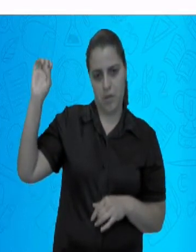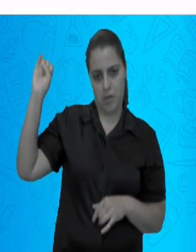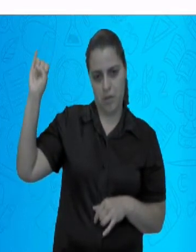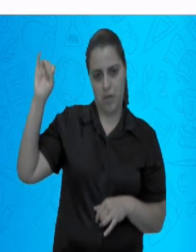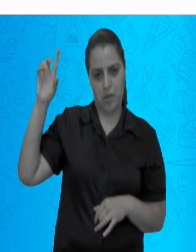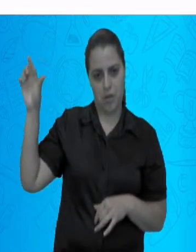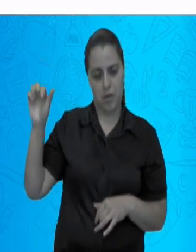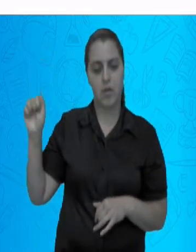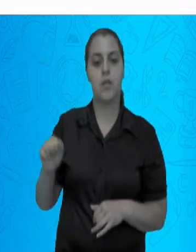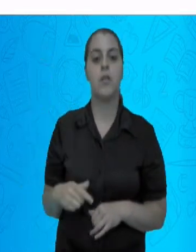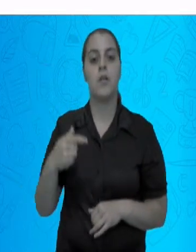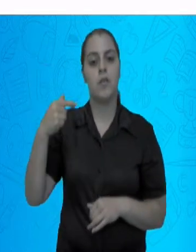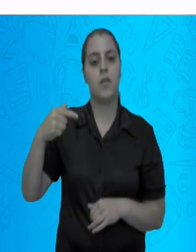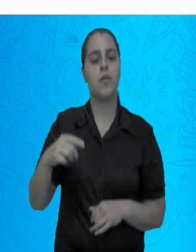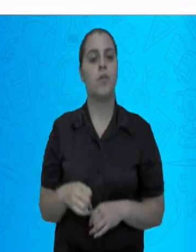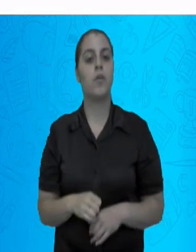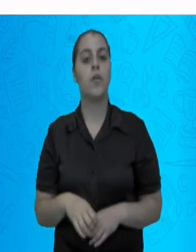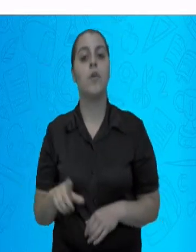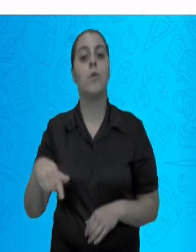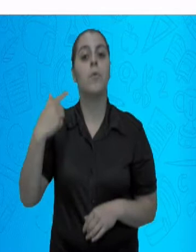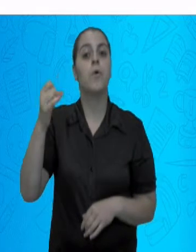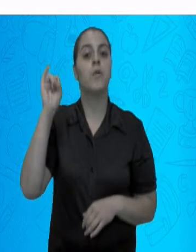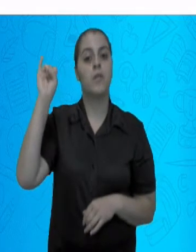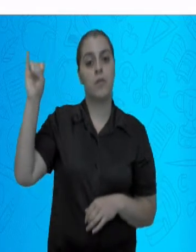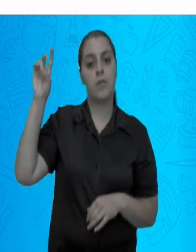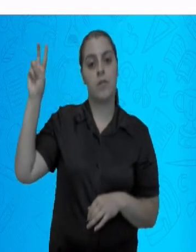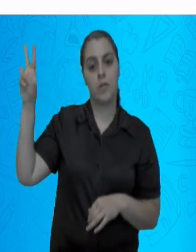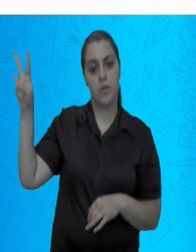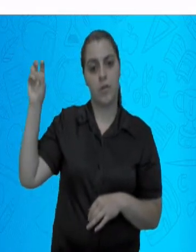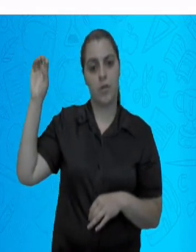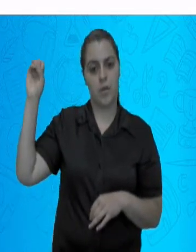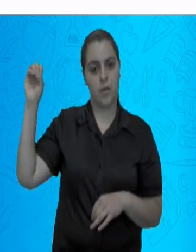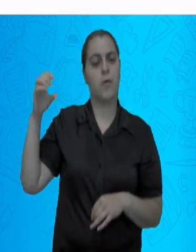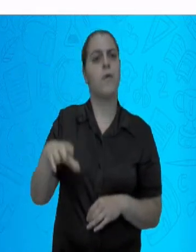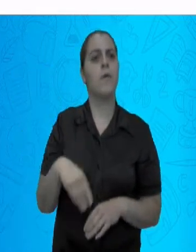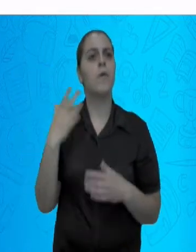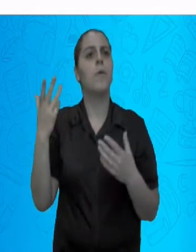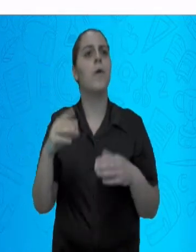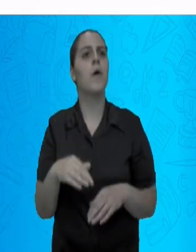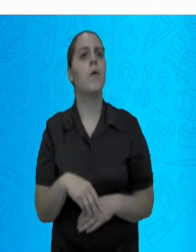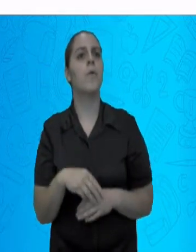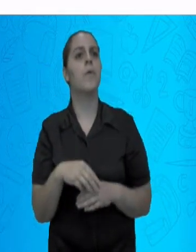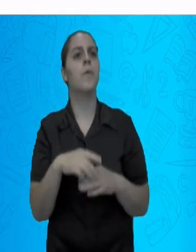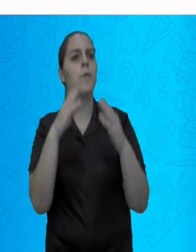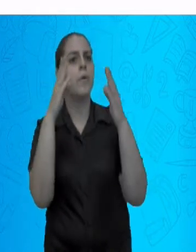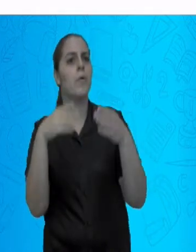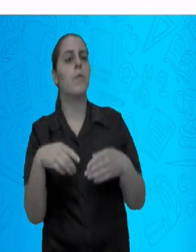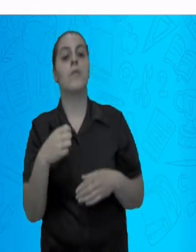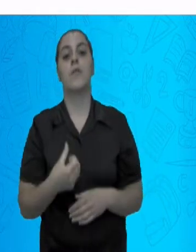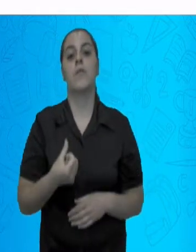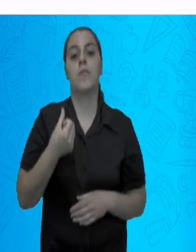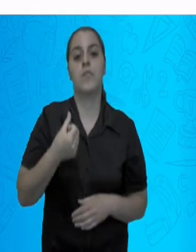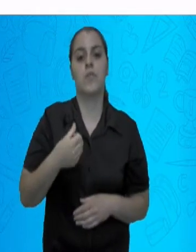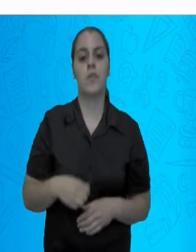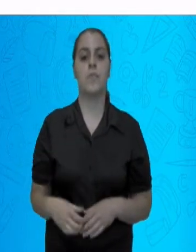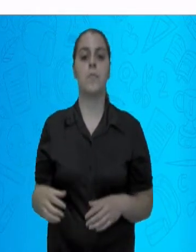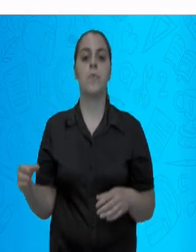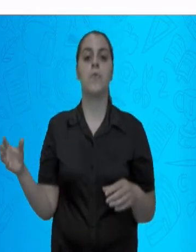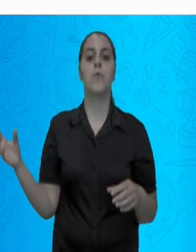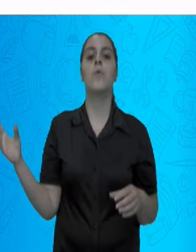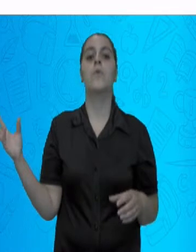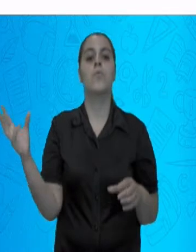aqui. Olha a coluna do Ivo. A coluna do Ivo foi até o 6. Eu somando